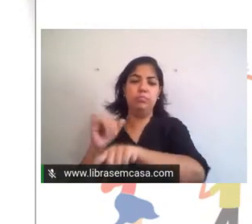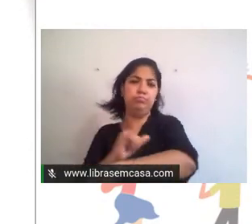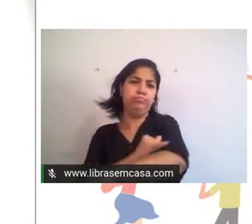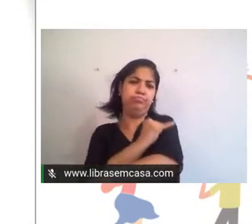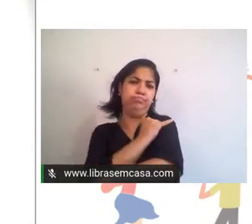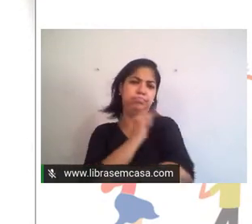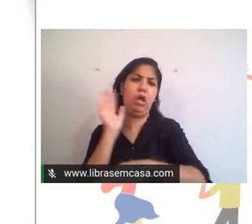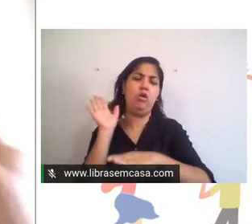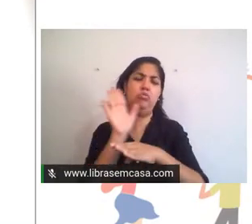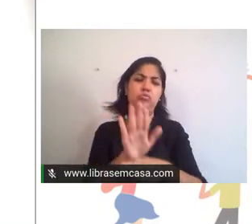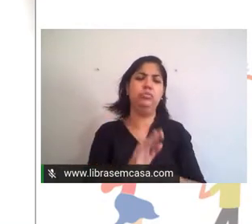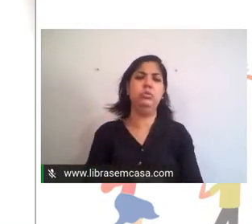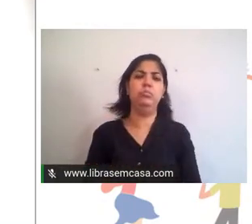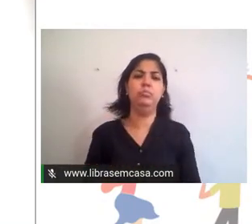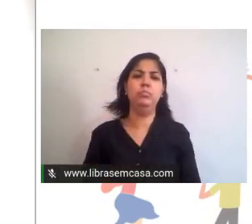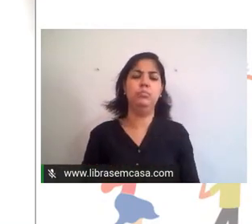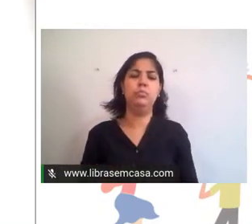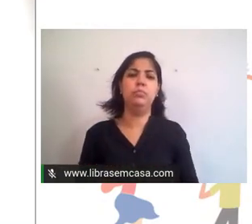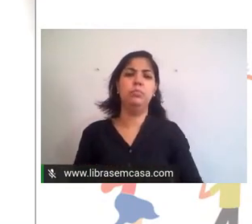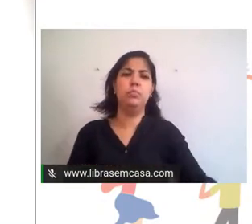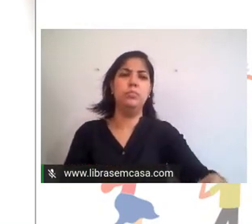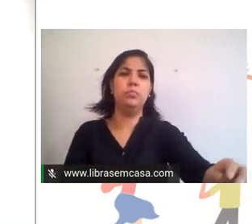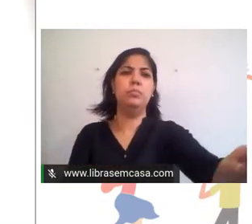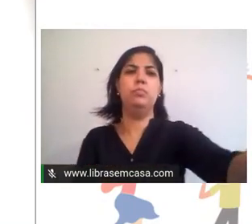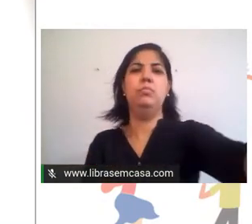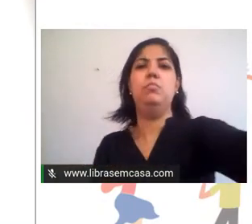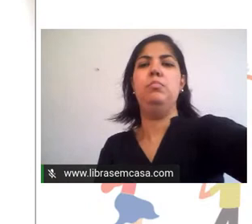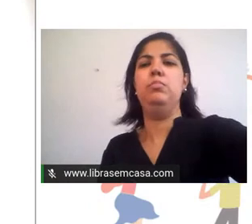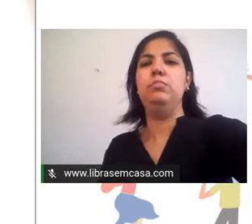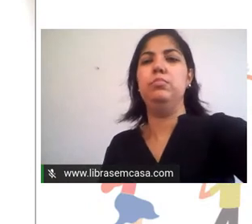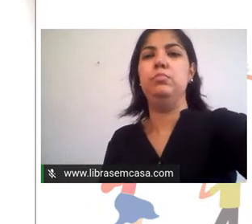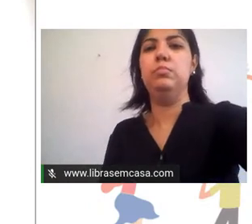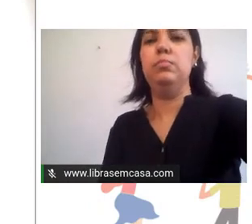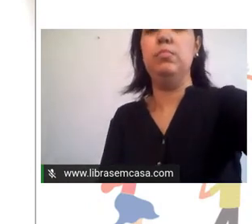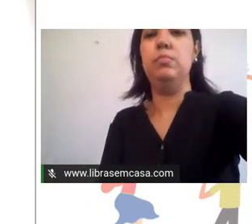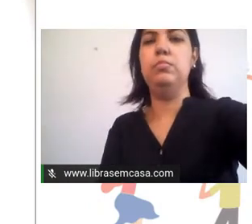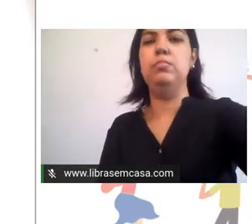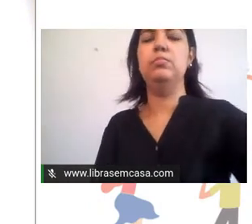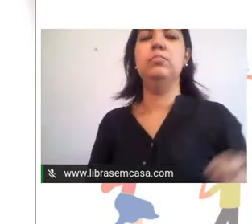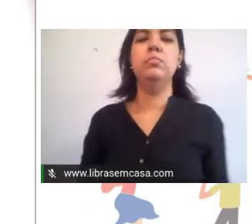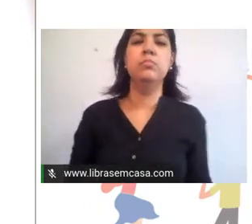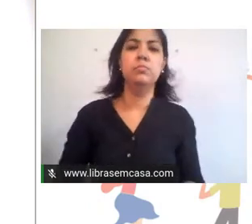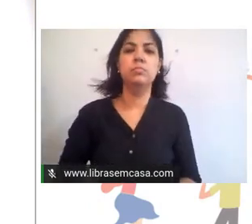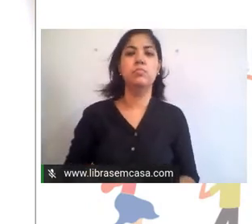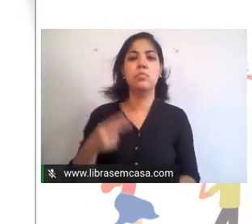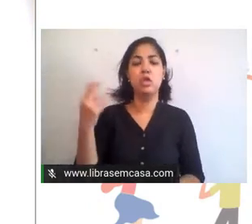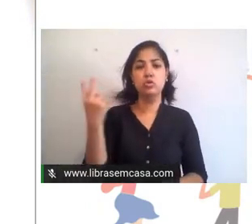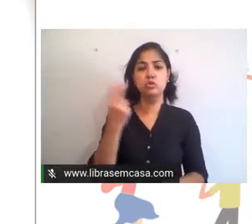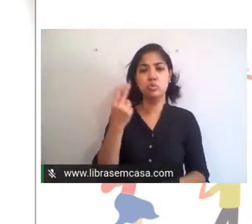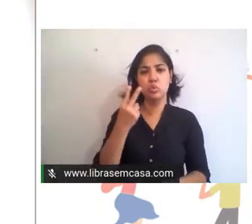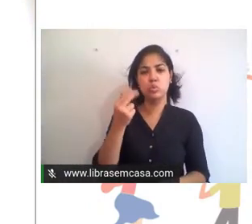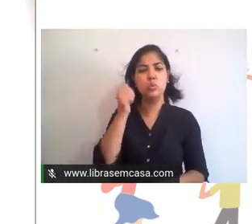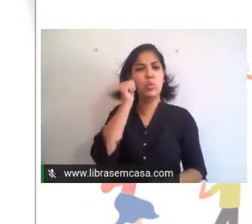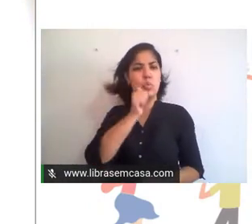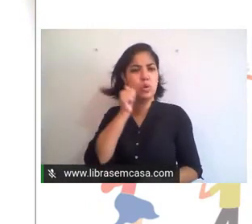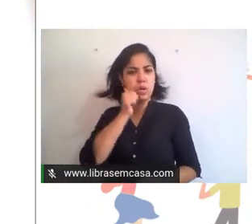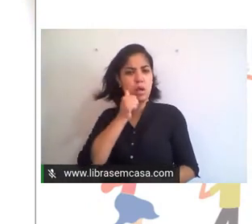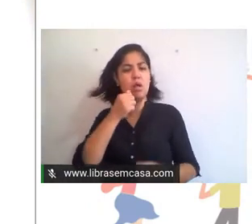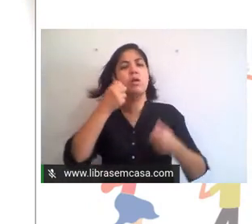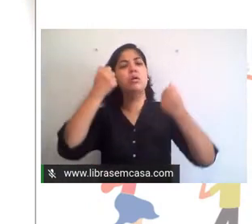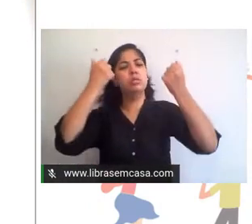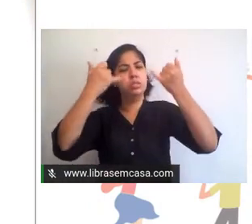Soledad mencionou isso, Marina mencionou isso, Paulo vai certamente mencionar isso. Primeiro,